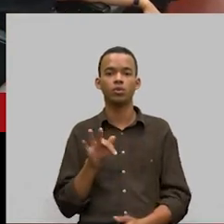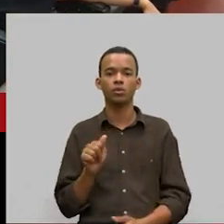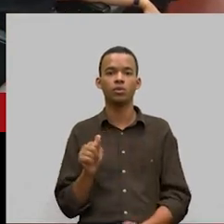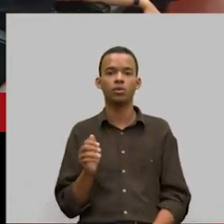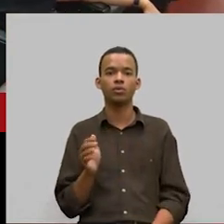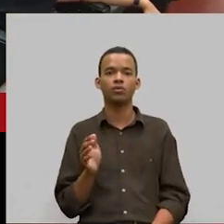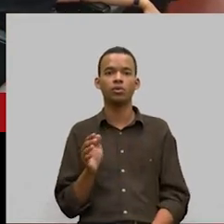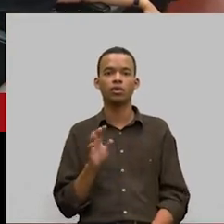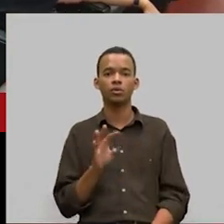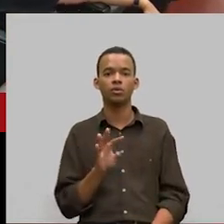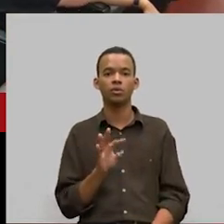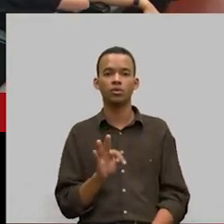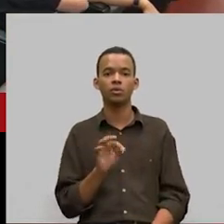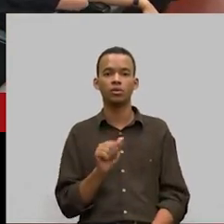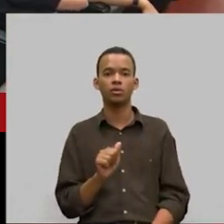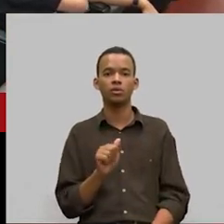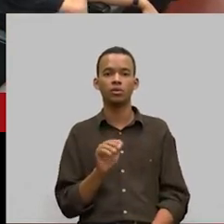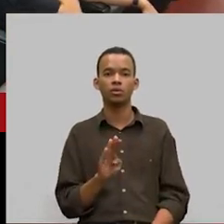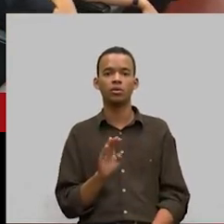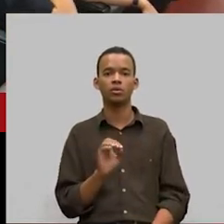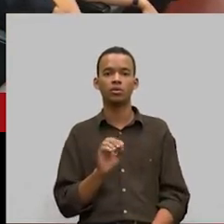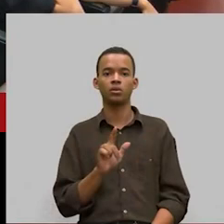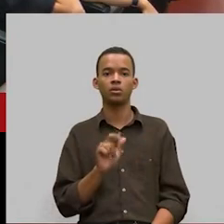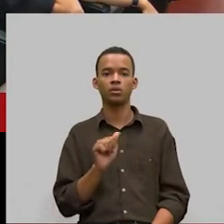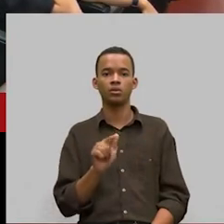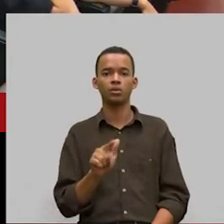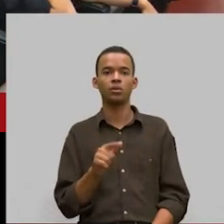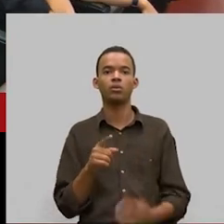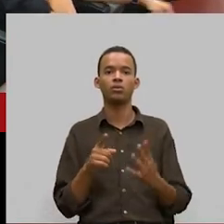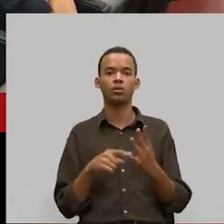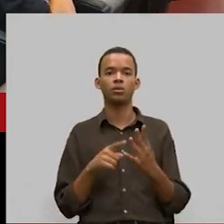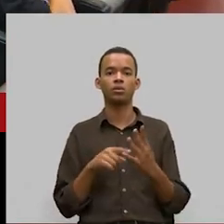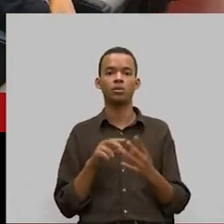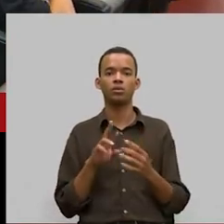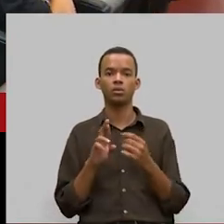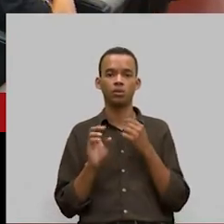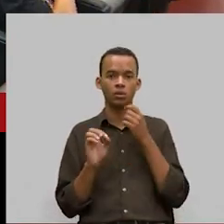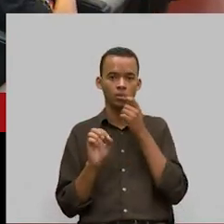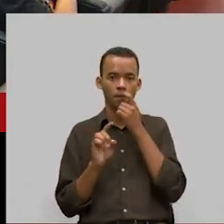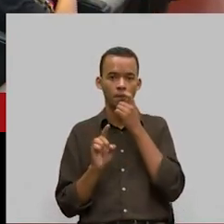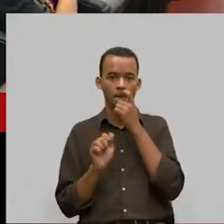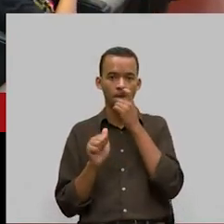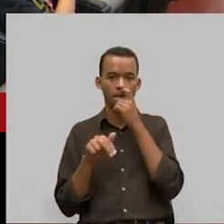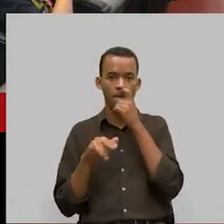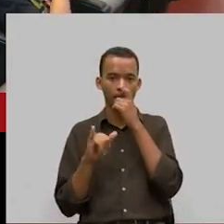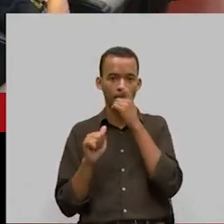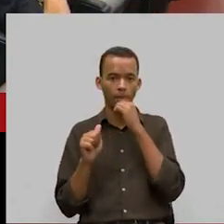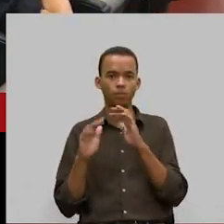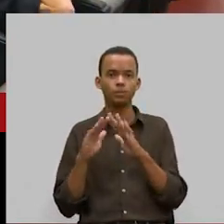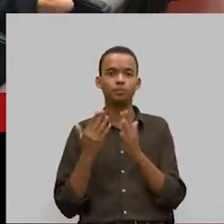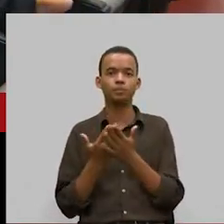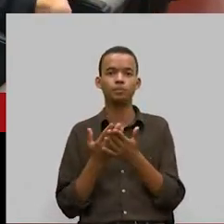tác de São Francisco ros da escola família Agrícola